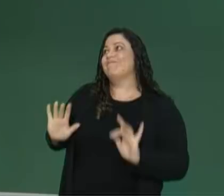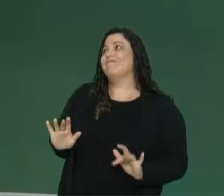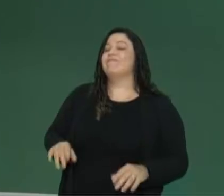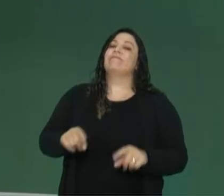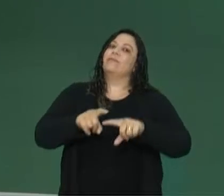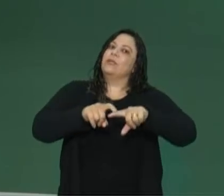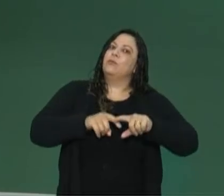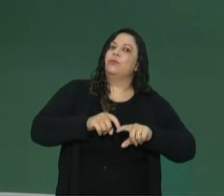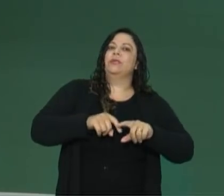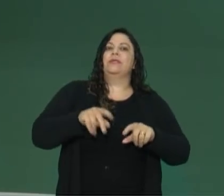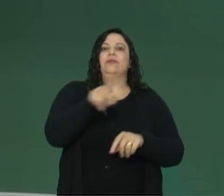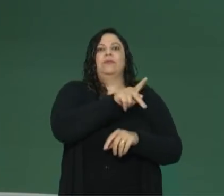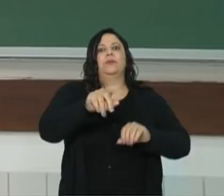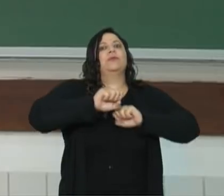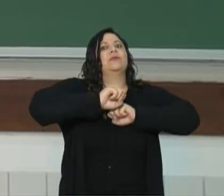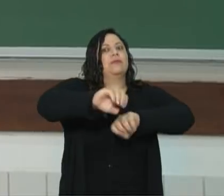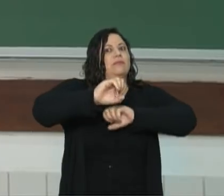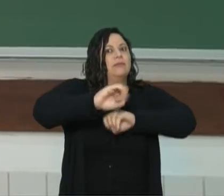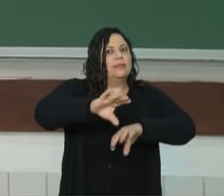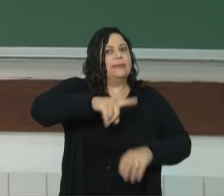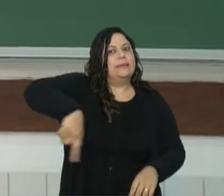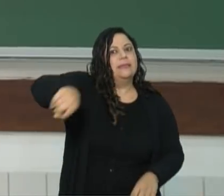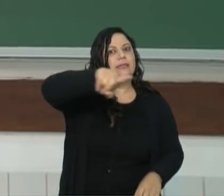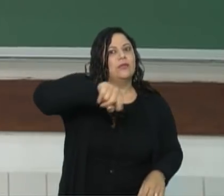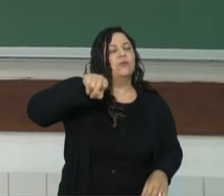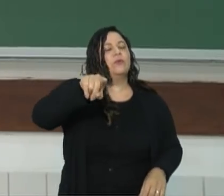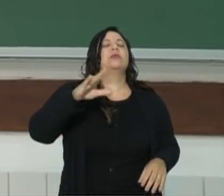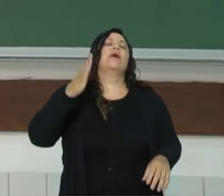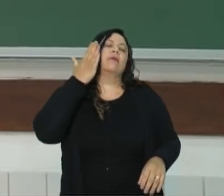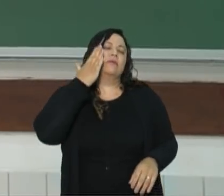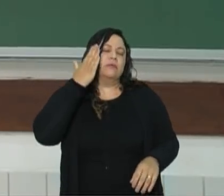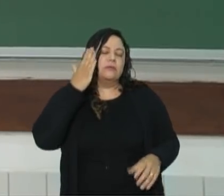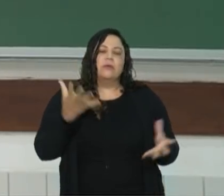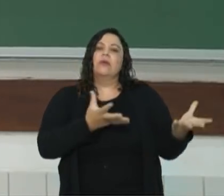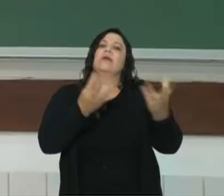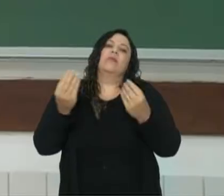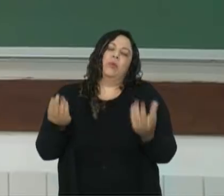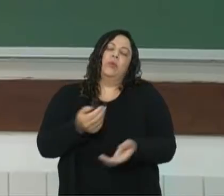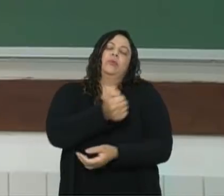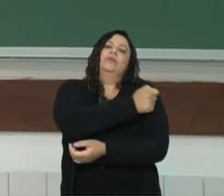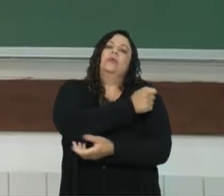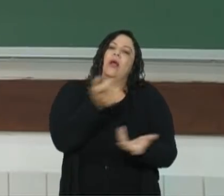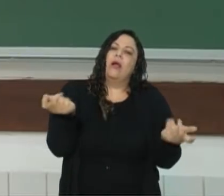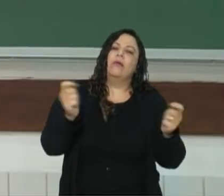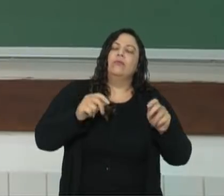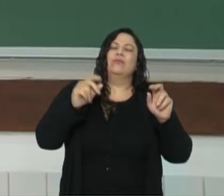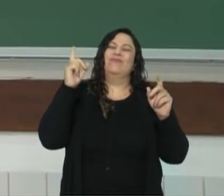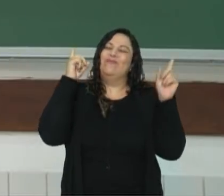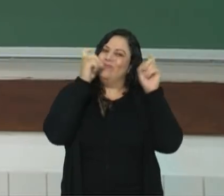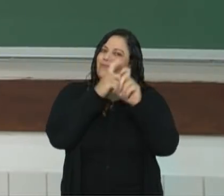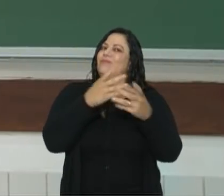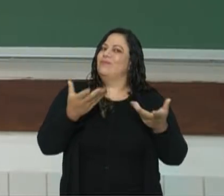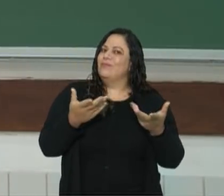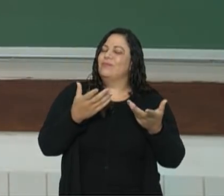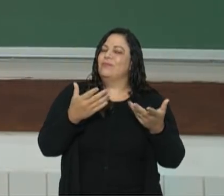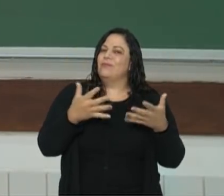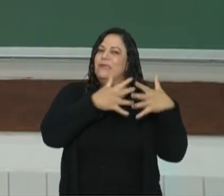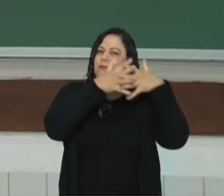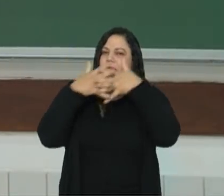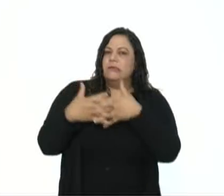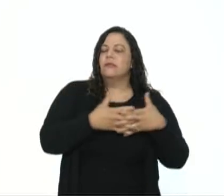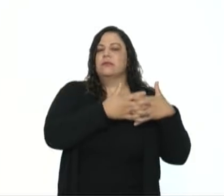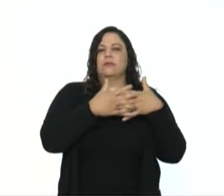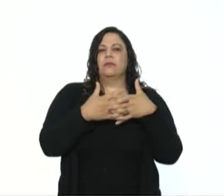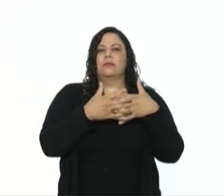está enfatizando isso agora, porque eu sei que muitos outros estudantes têm essa dificuldade. Primeiro,